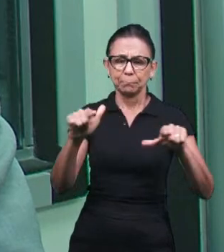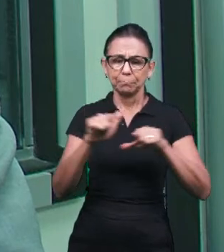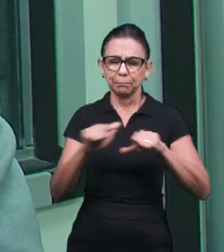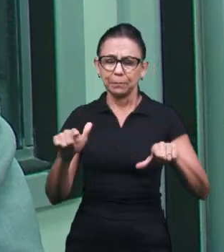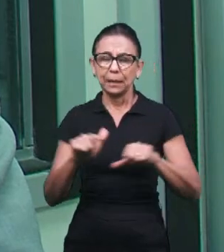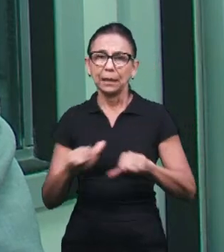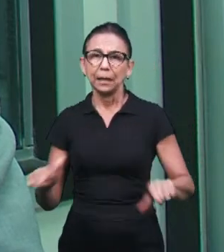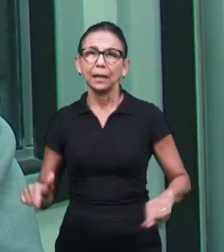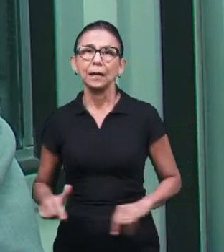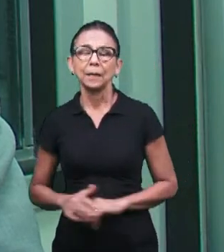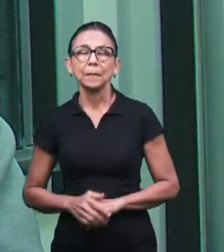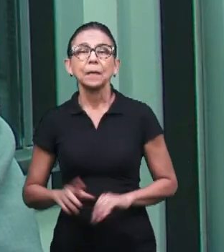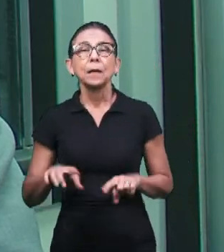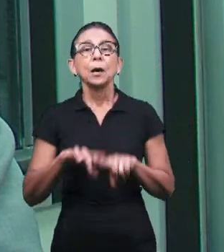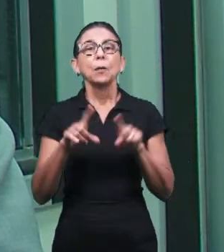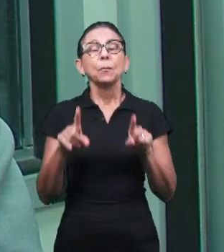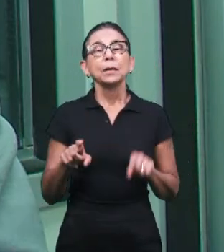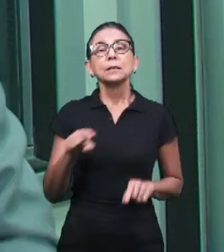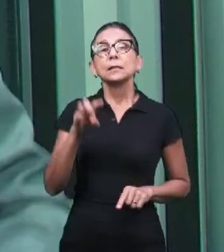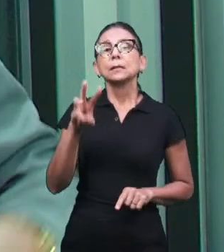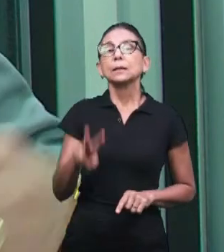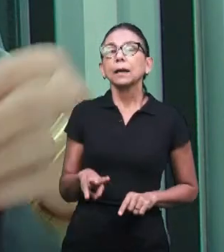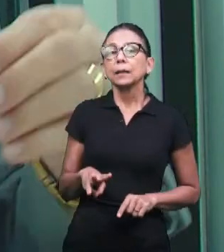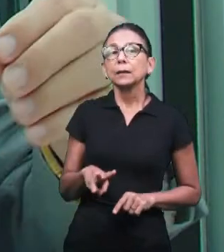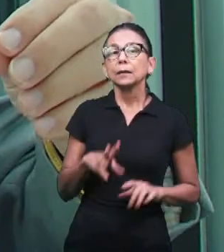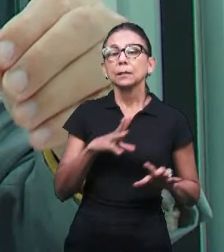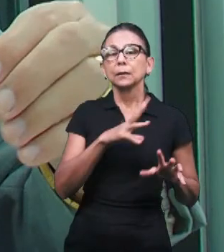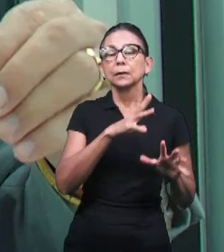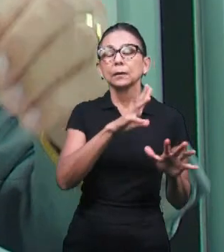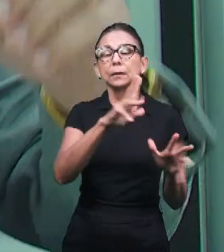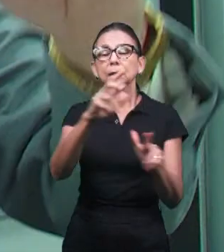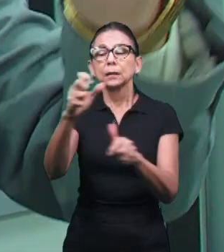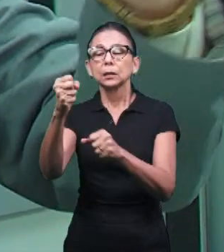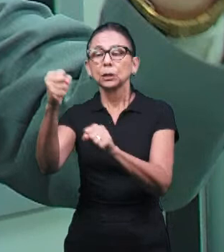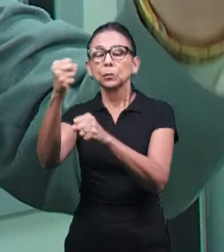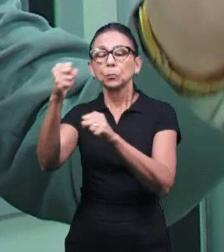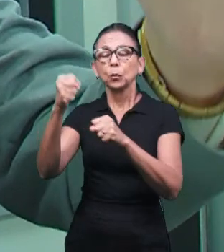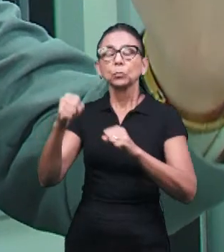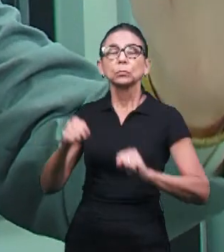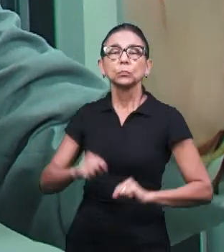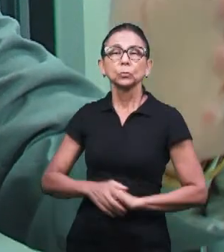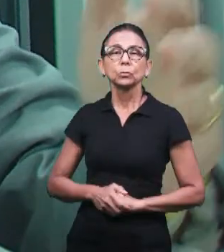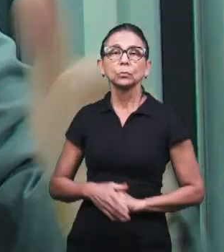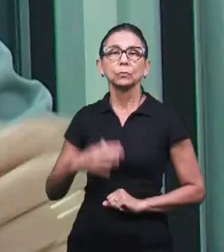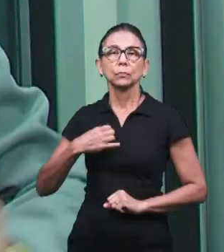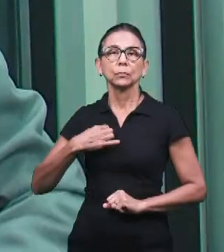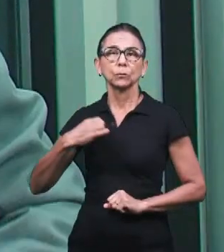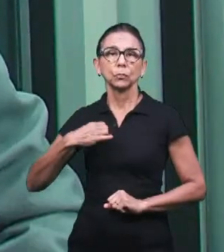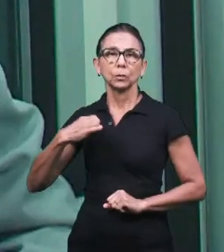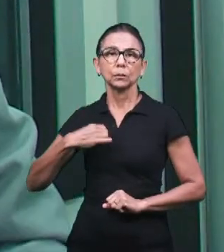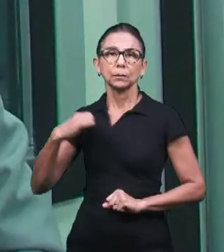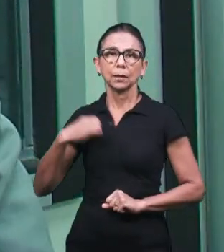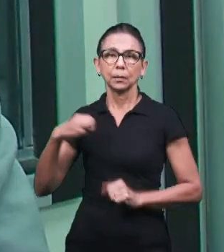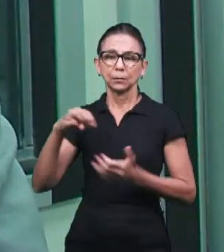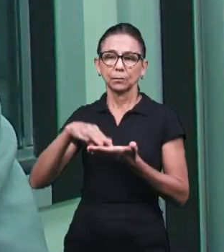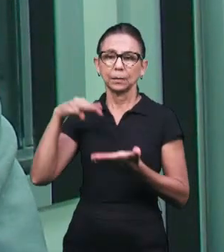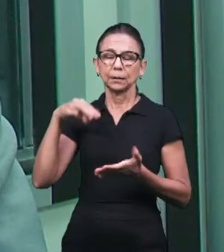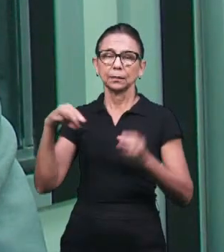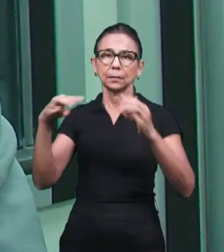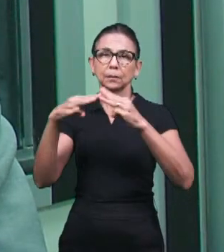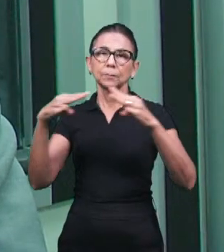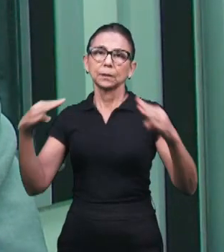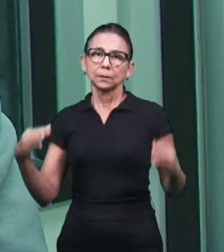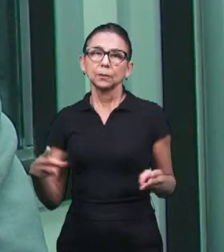pelos voluntários que trabalharam no Manaim, que se transformou num campo de pregação do Evangelho, com a terceira